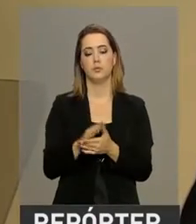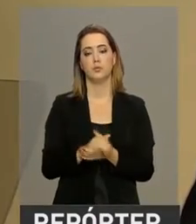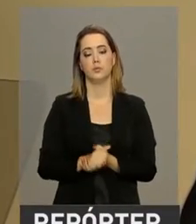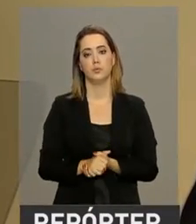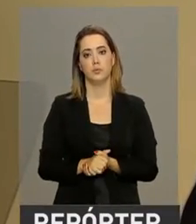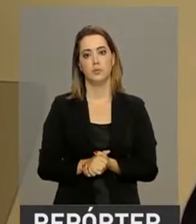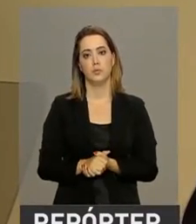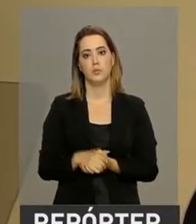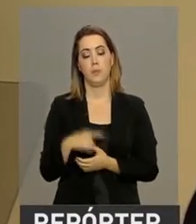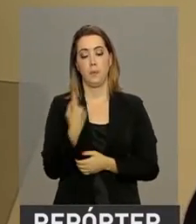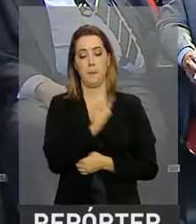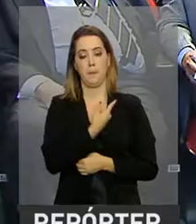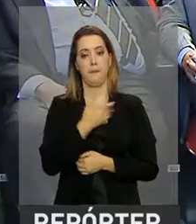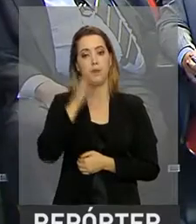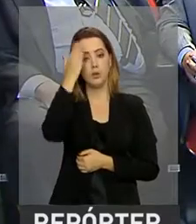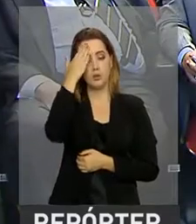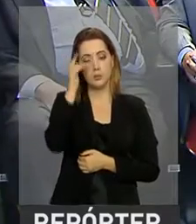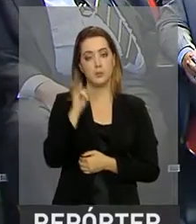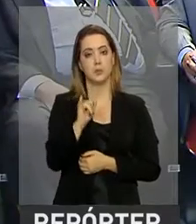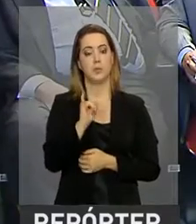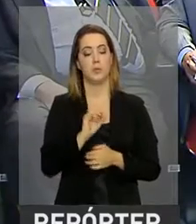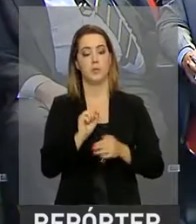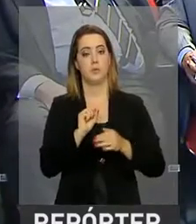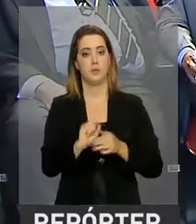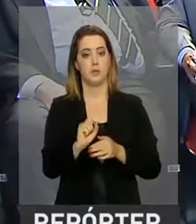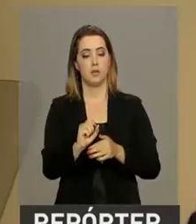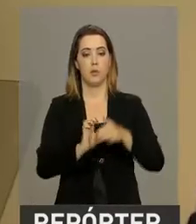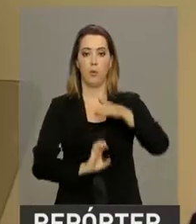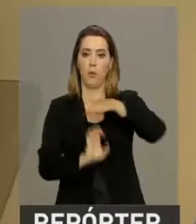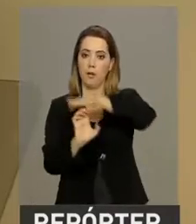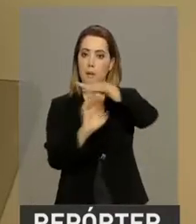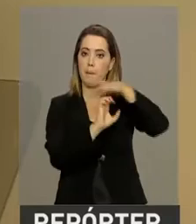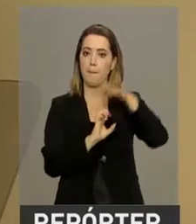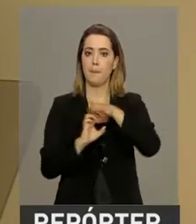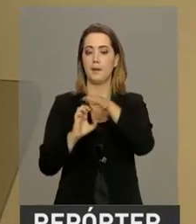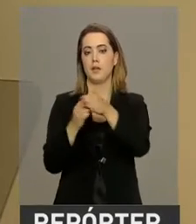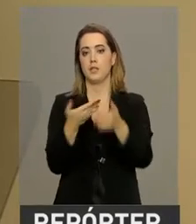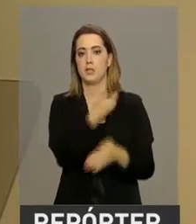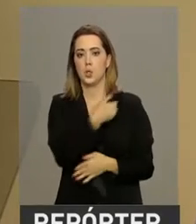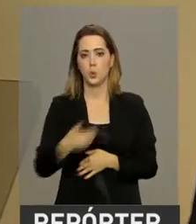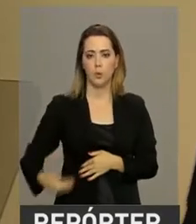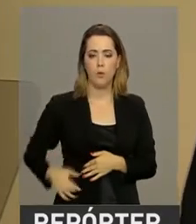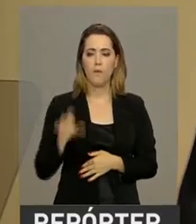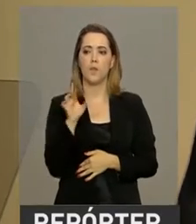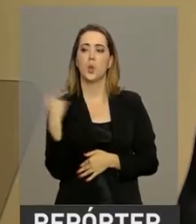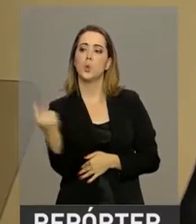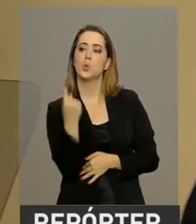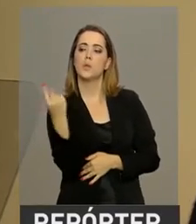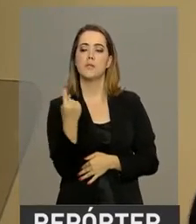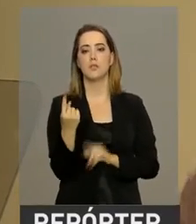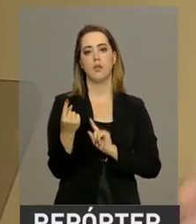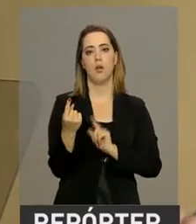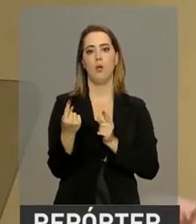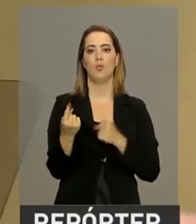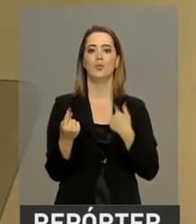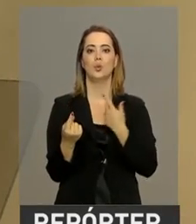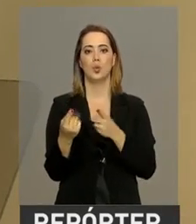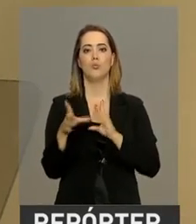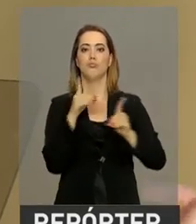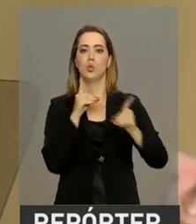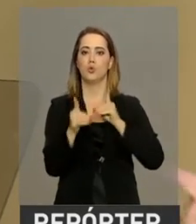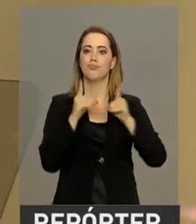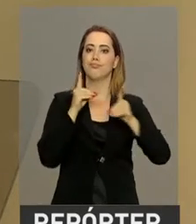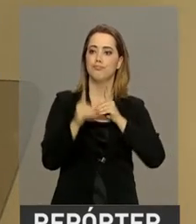que o poder público não pode fazer tudo sozinho ao dizermos nós usamos até do diálogo é para convencer e convencer